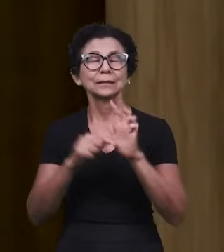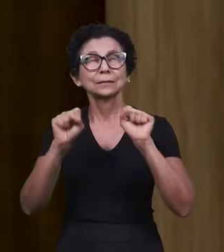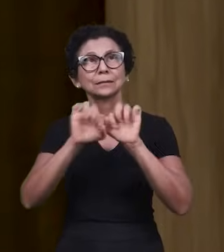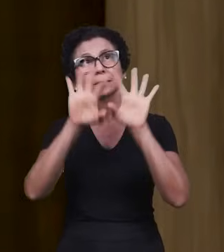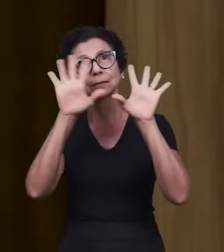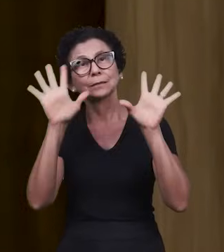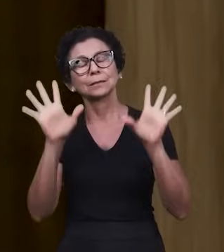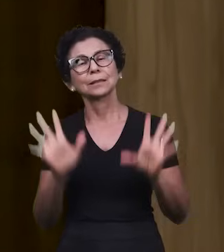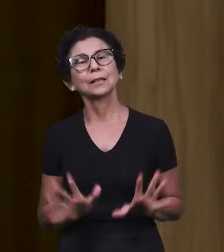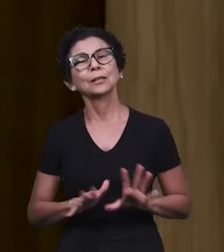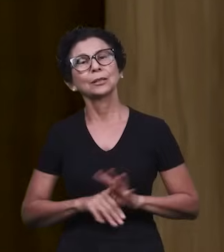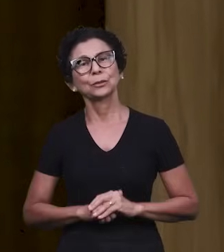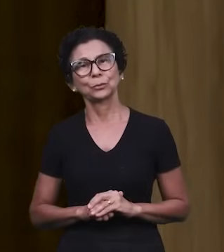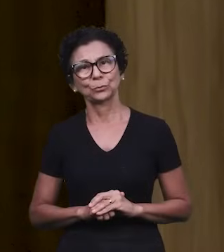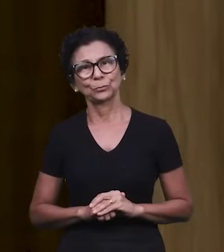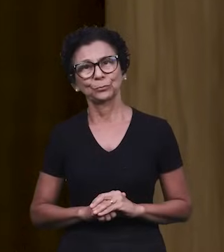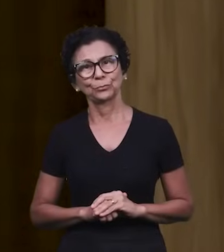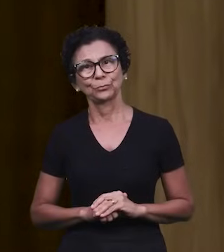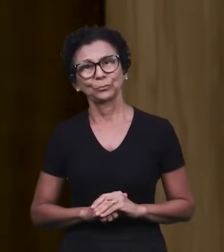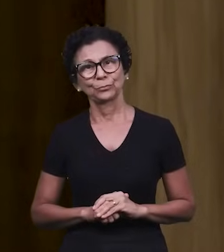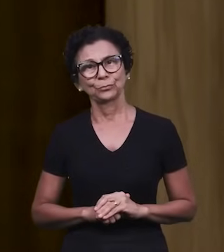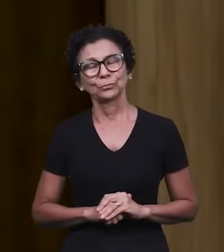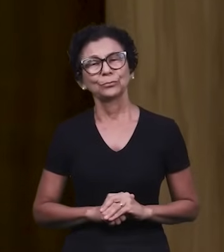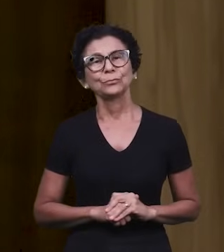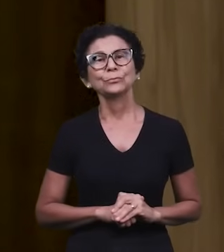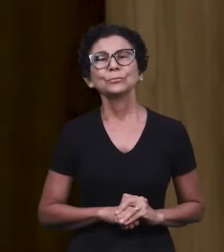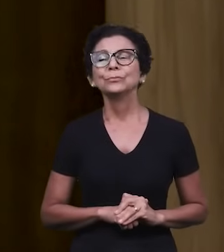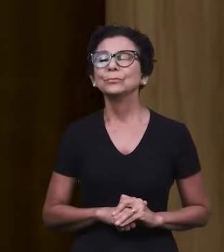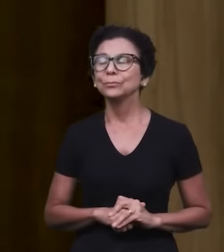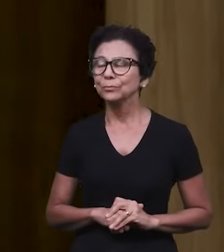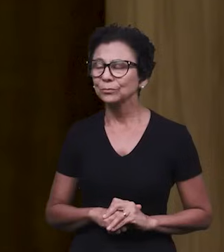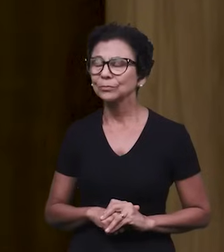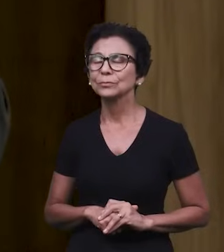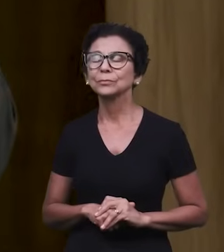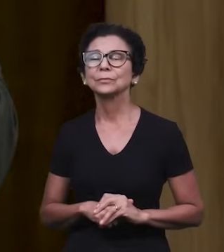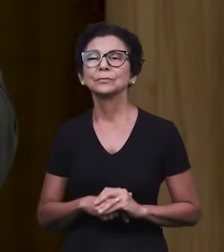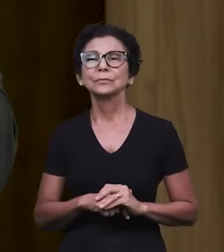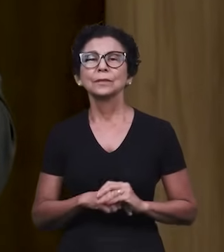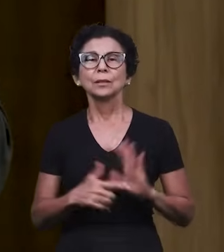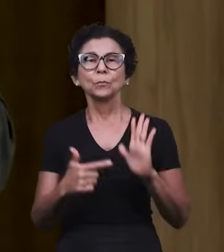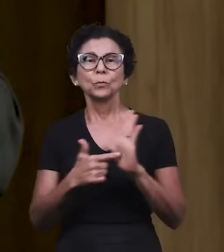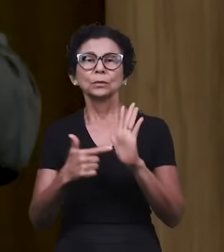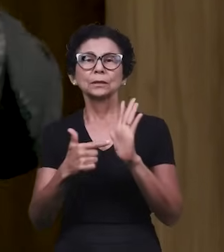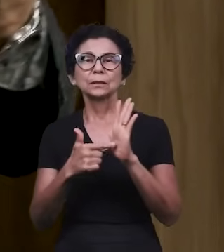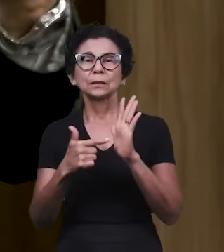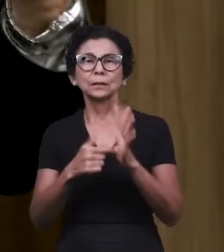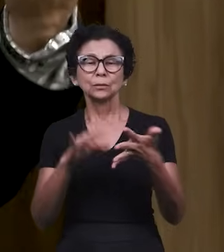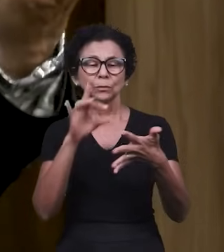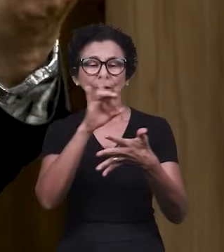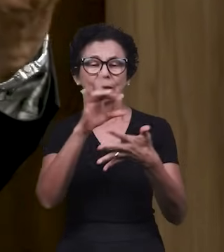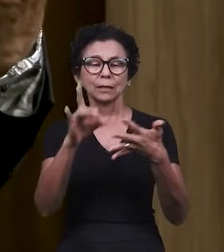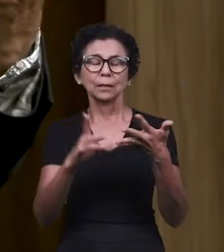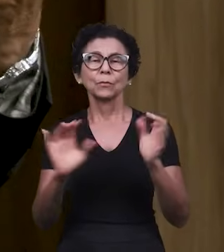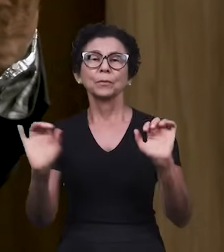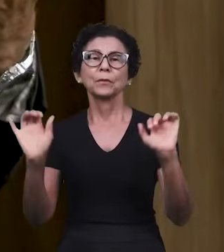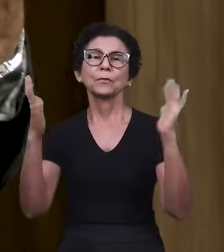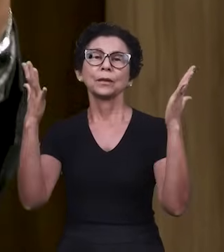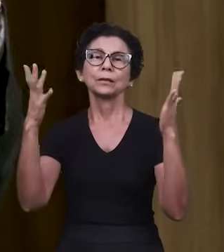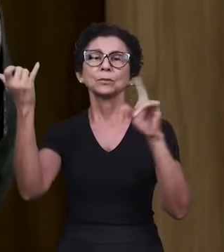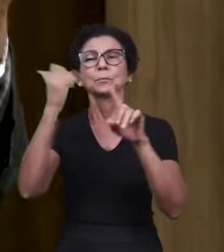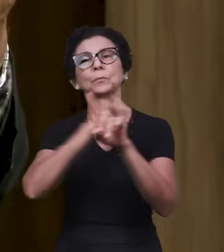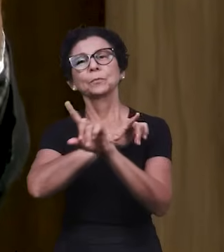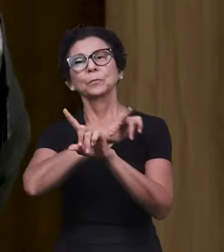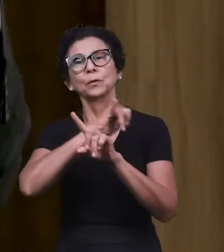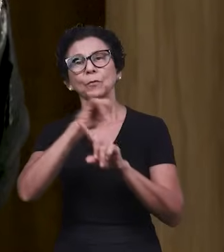a evidência no aspecto profético contido em cada um destes eventos que a humanidade ela